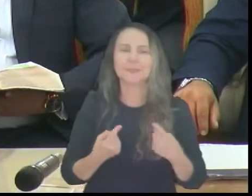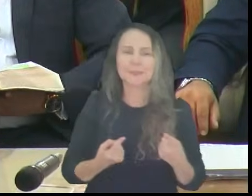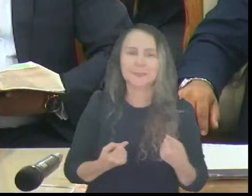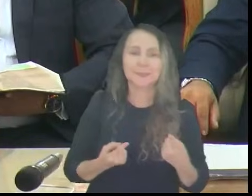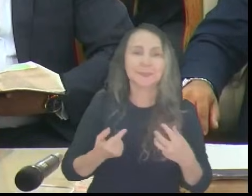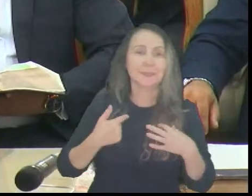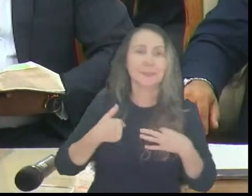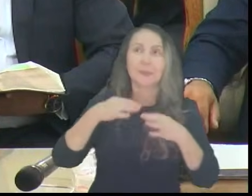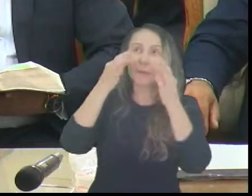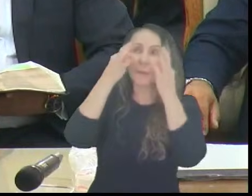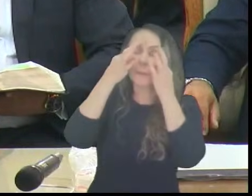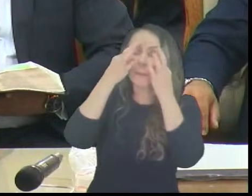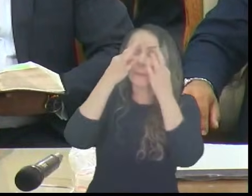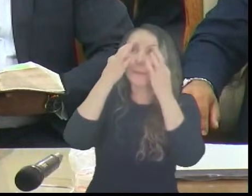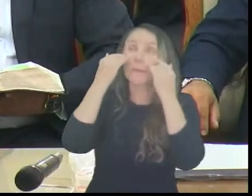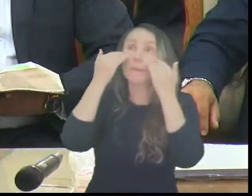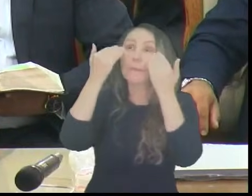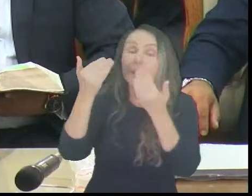Jesus.